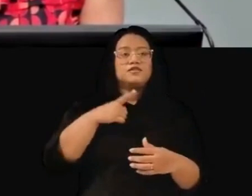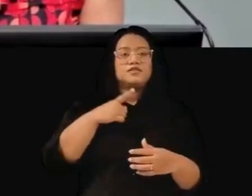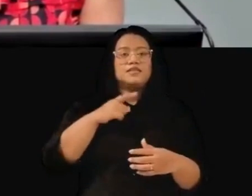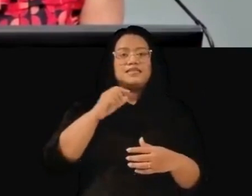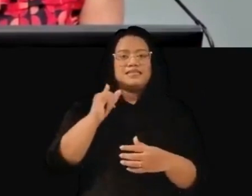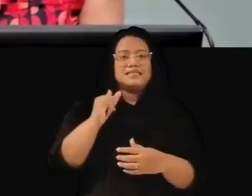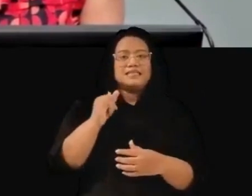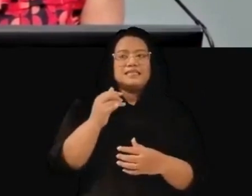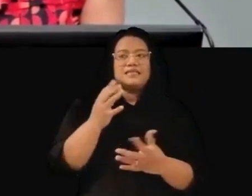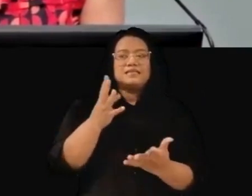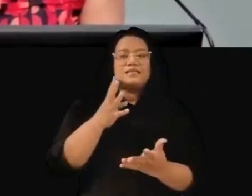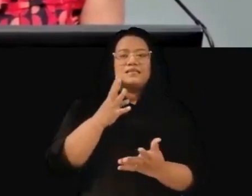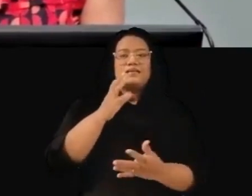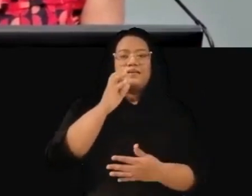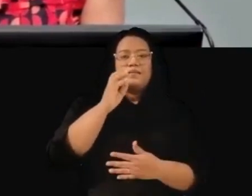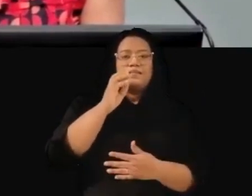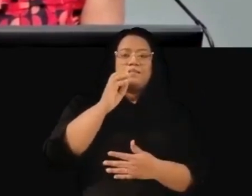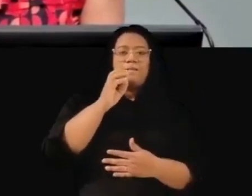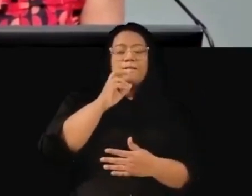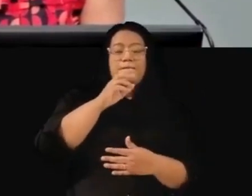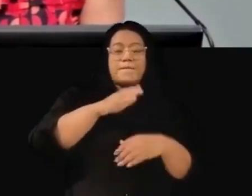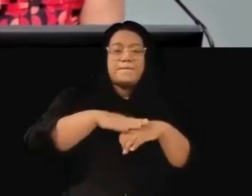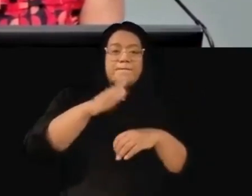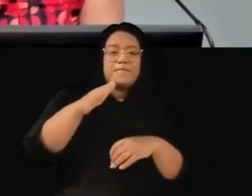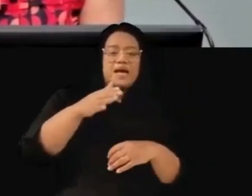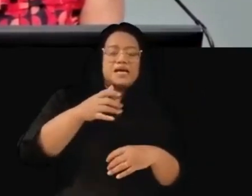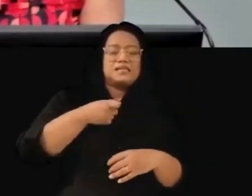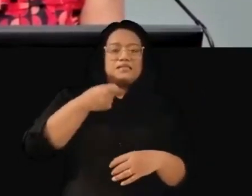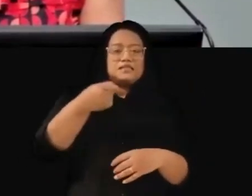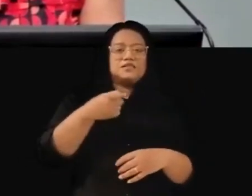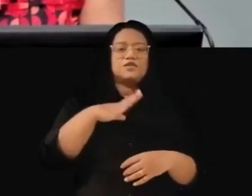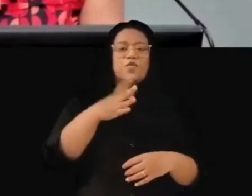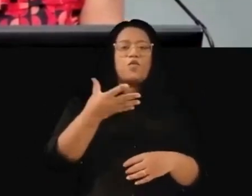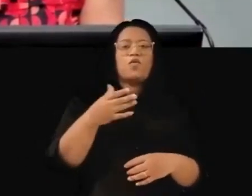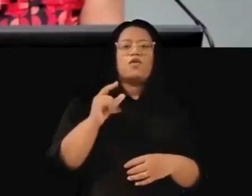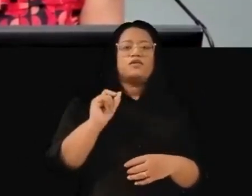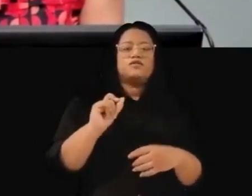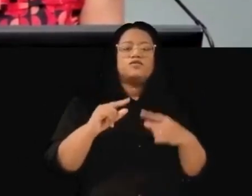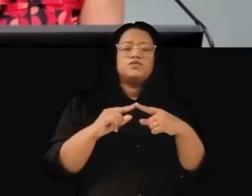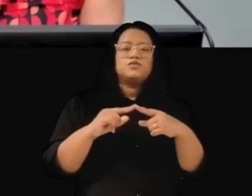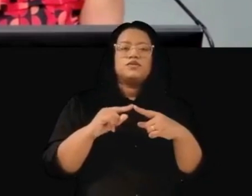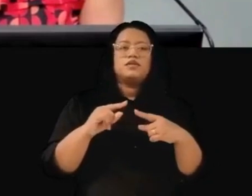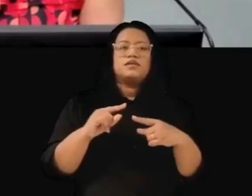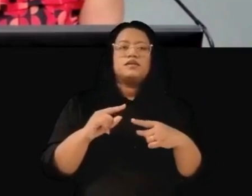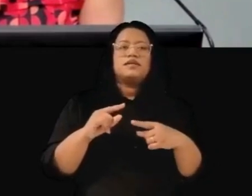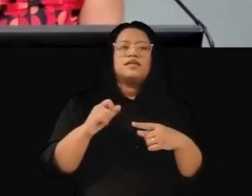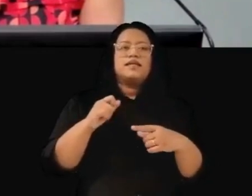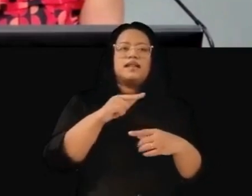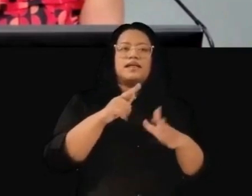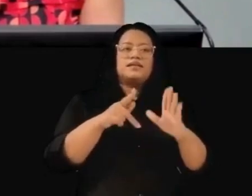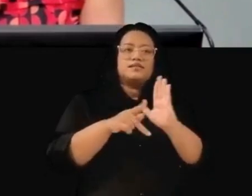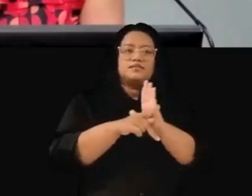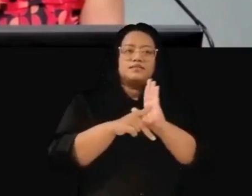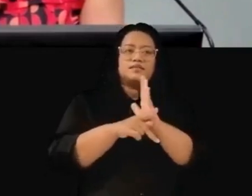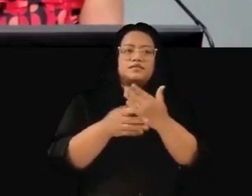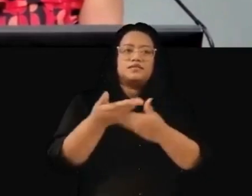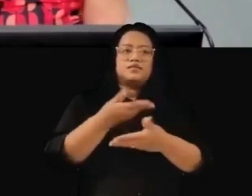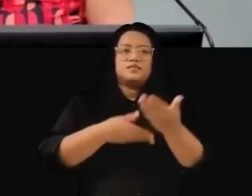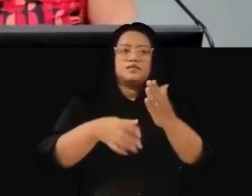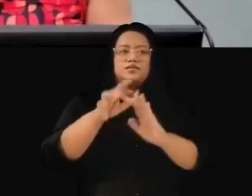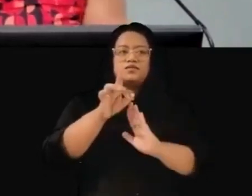diria, seria que muitas vezes na peça, né, você não pode, por uma questão do princípio de operação do